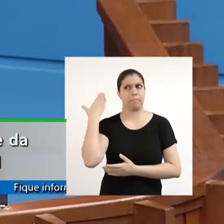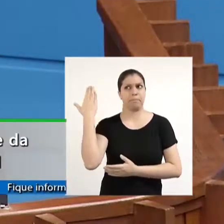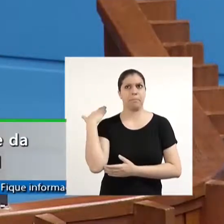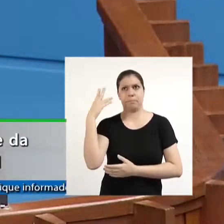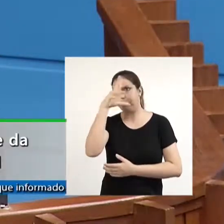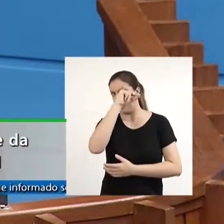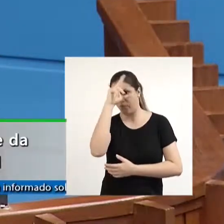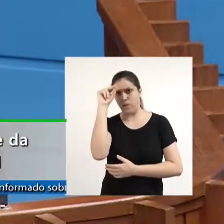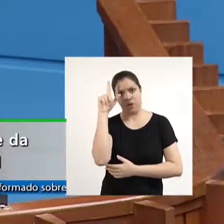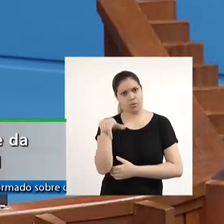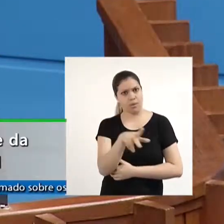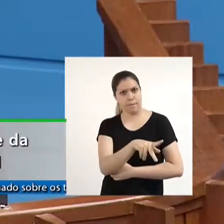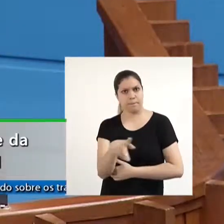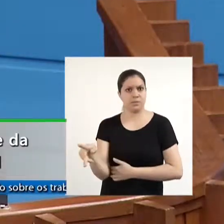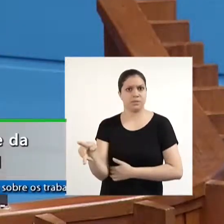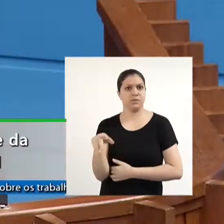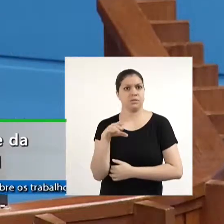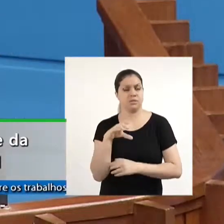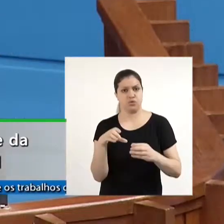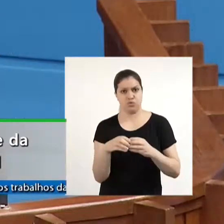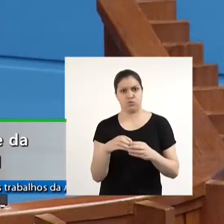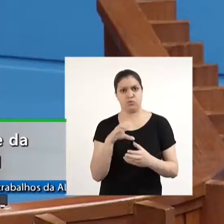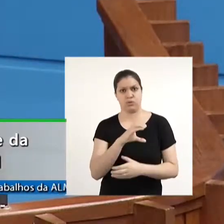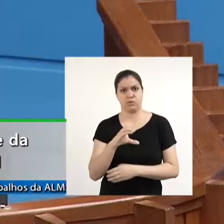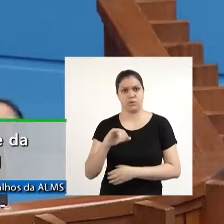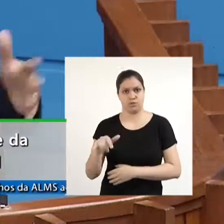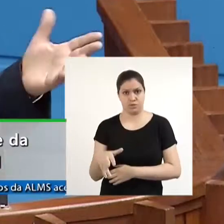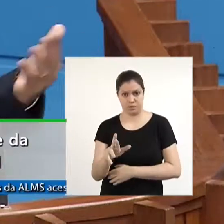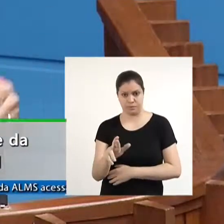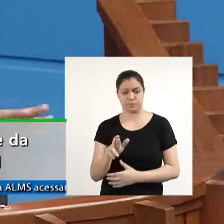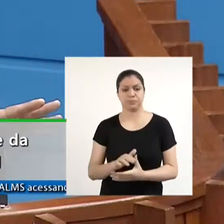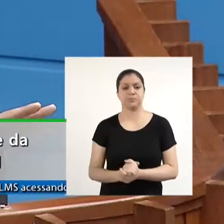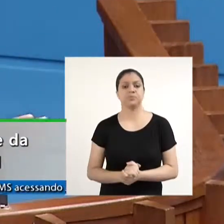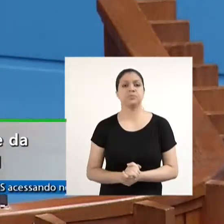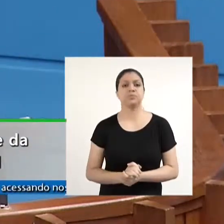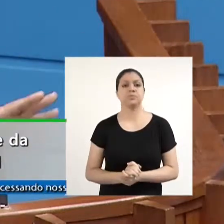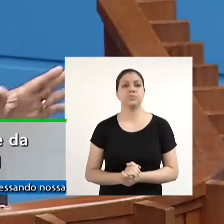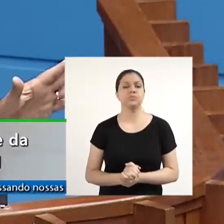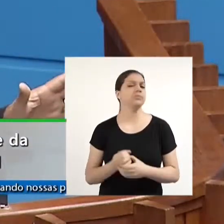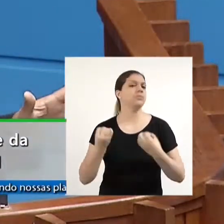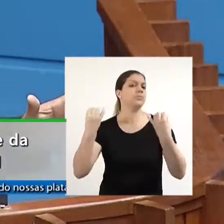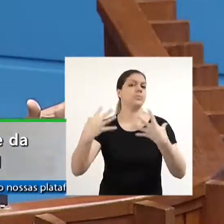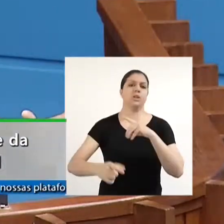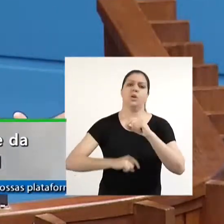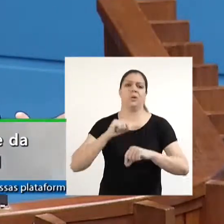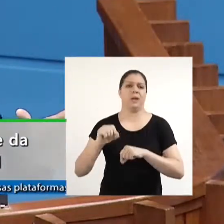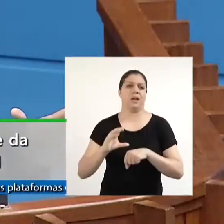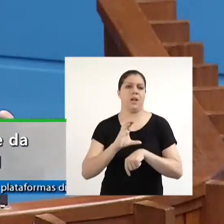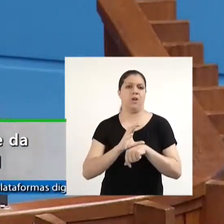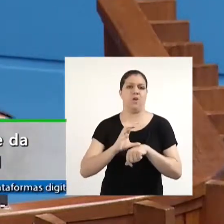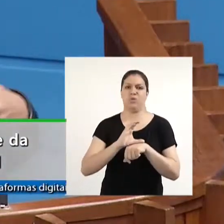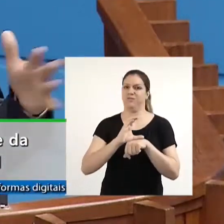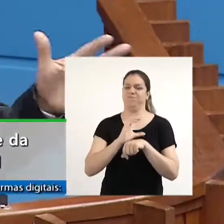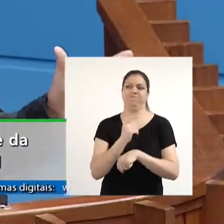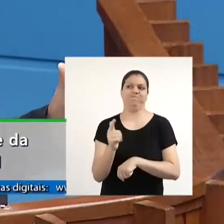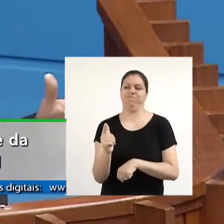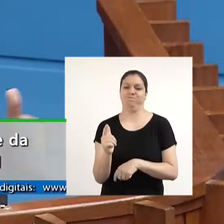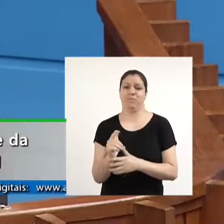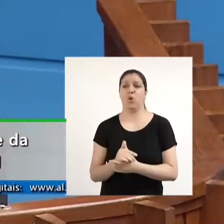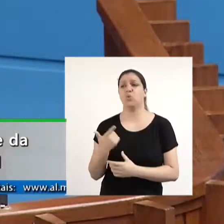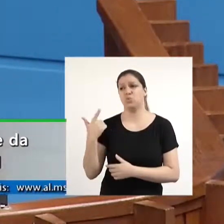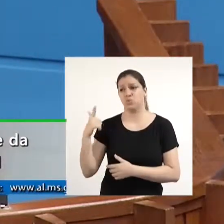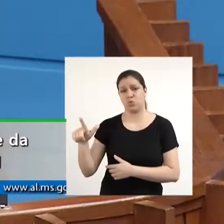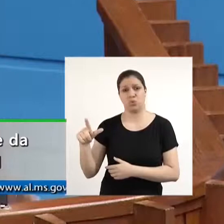era o presidente da CCJ, ele relatou pela inconstitucionalidade. Os outros membros